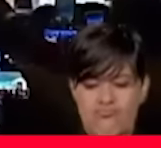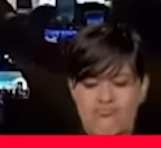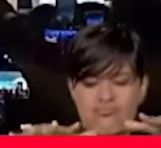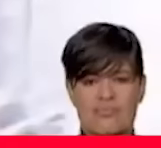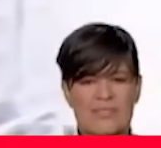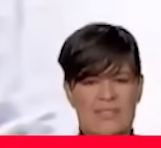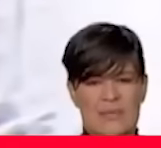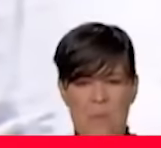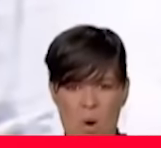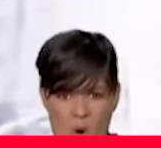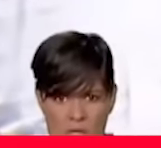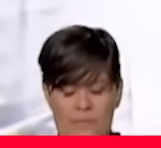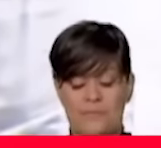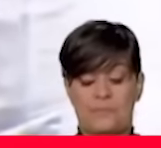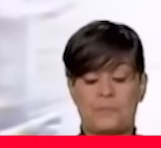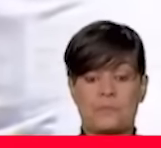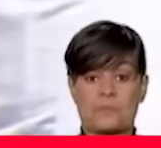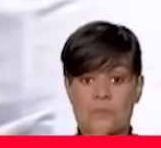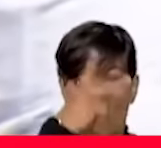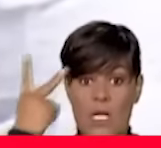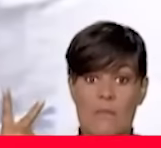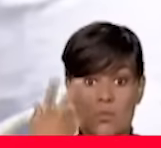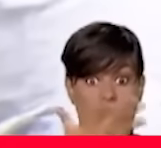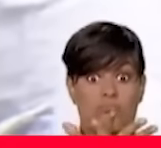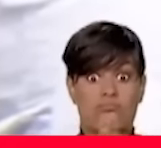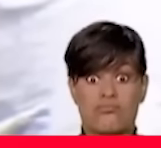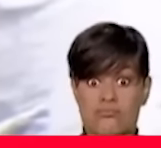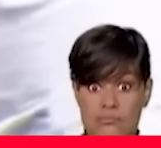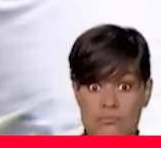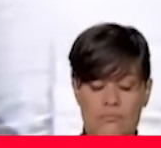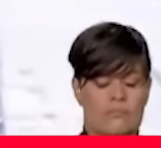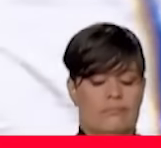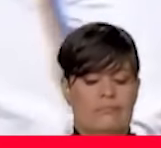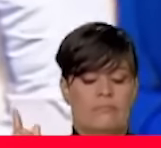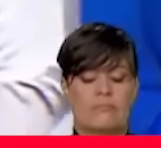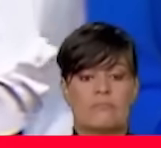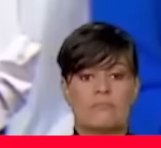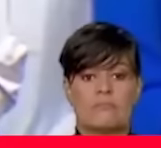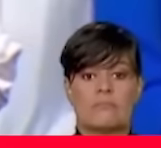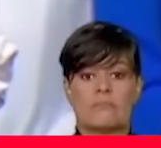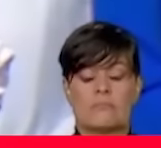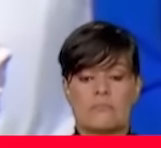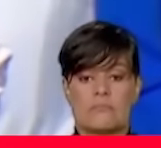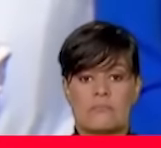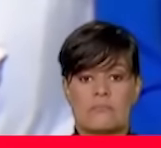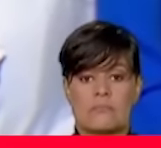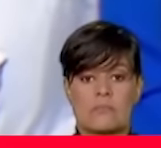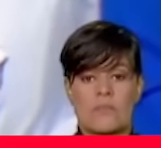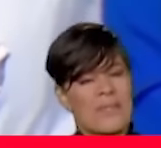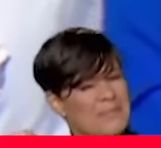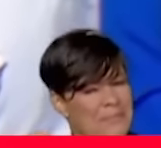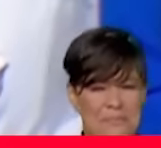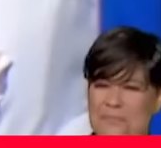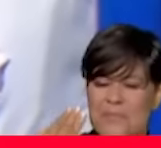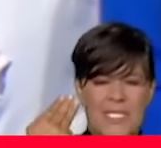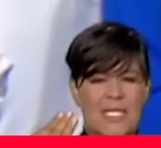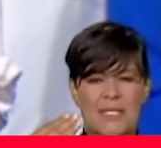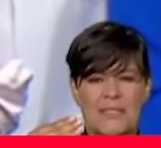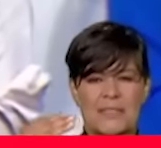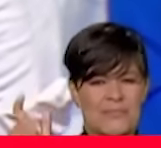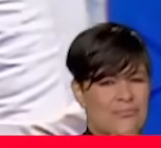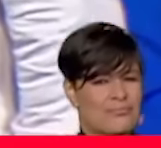lugar, para as pessoas que estão desaparecidas. E em terceiro lugar, para milhares e milhares de